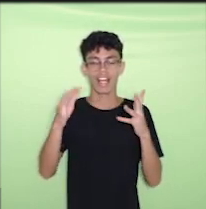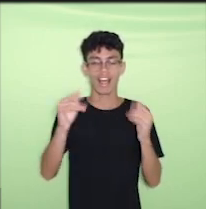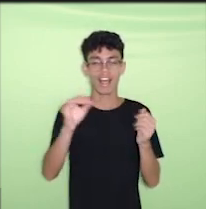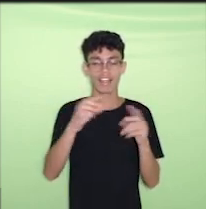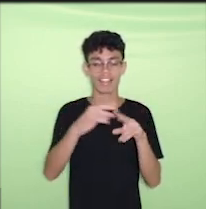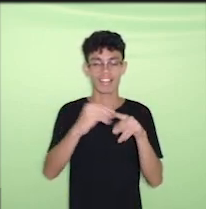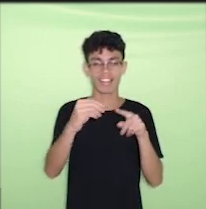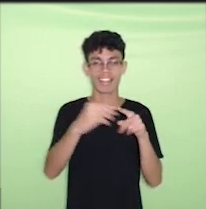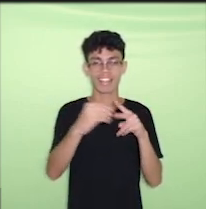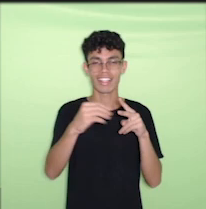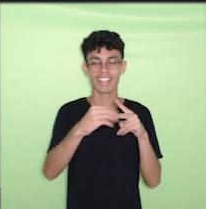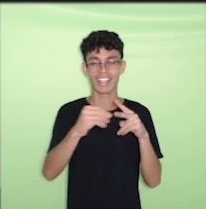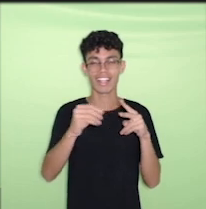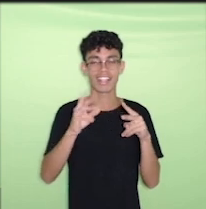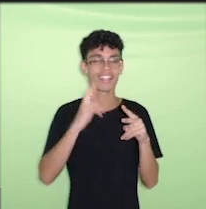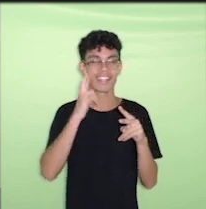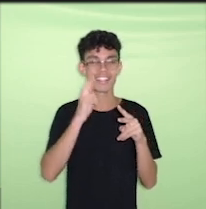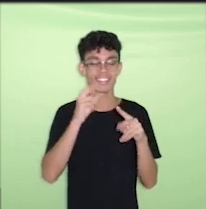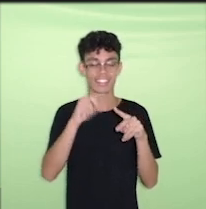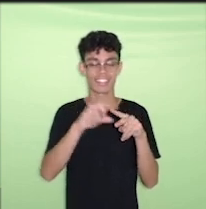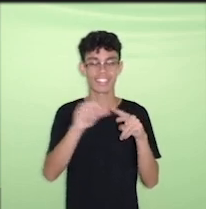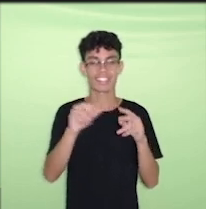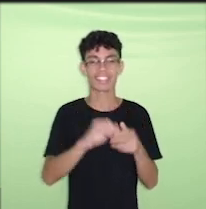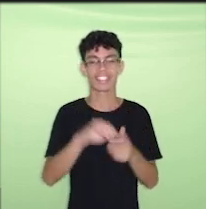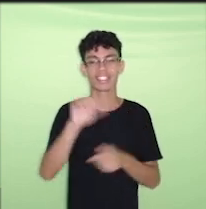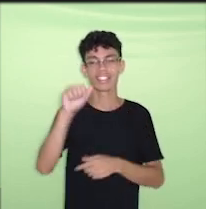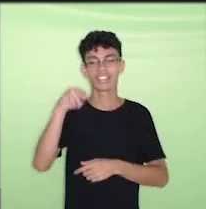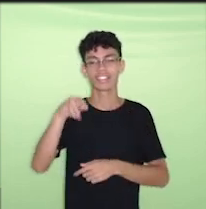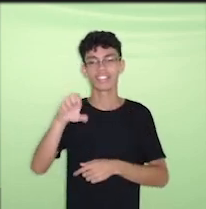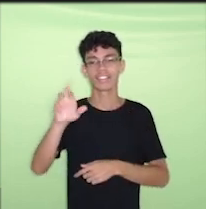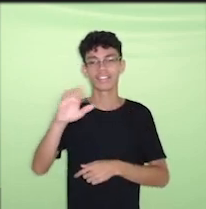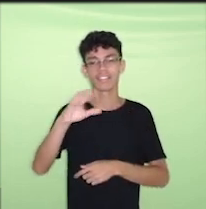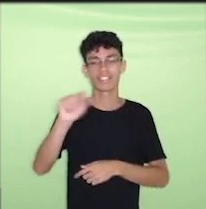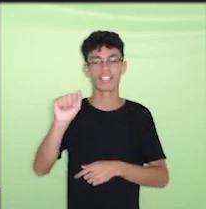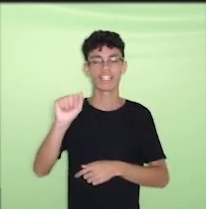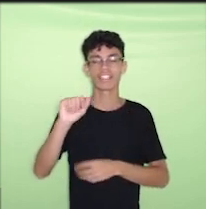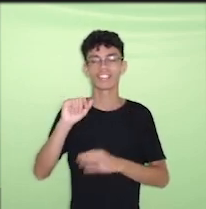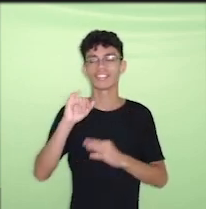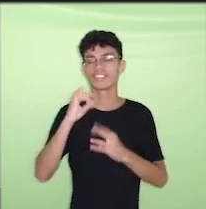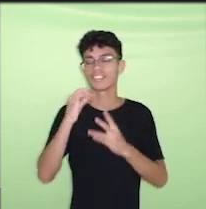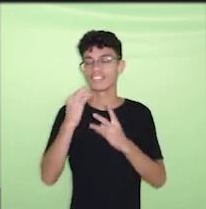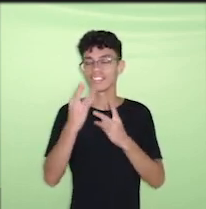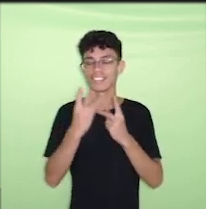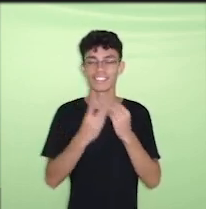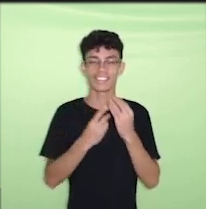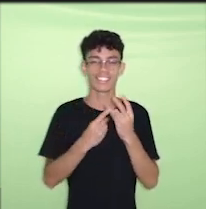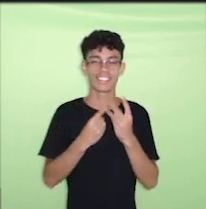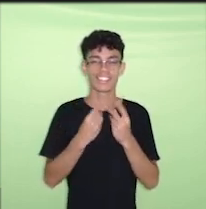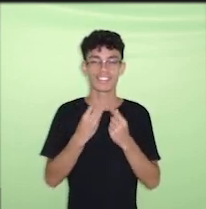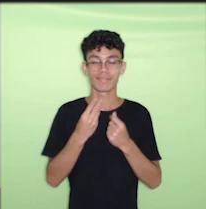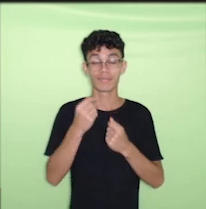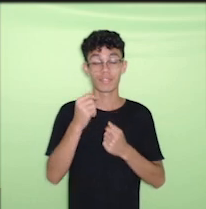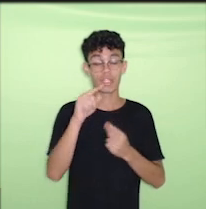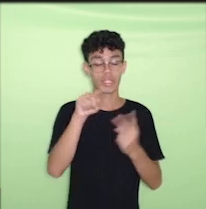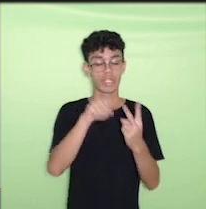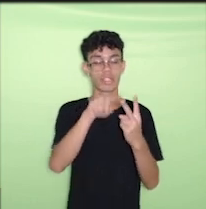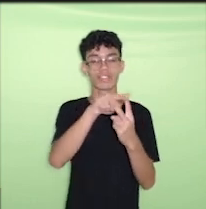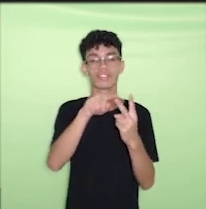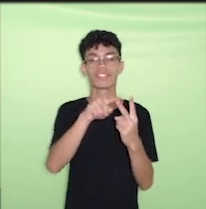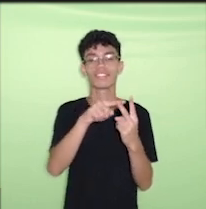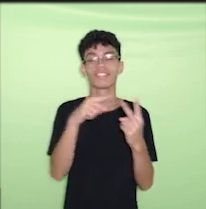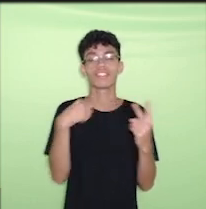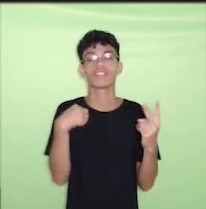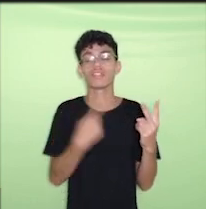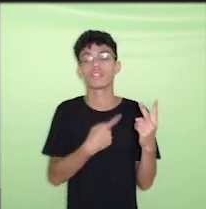garra esmaltada de rosa. América, toda essa sutileza, essa fina apreensão de eta e de zeta,